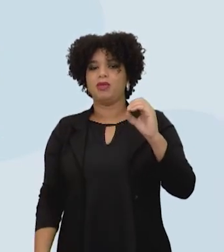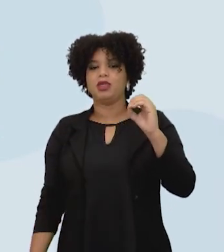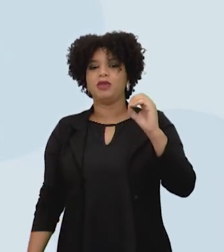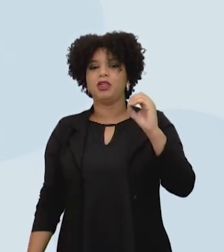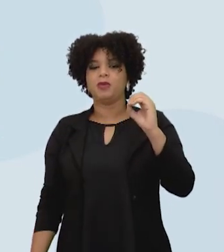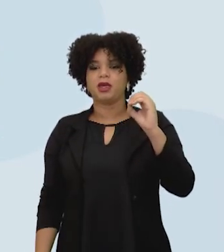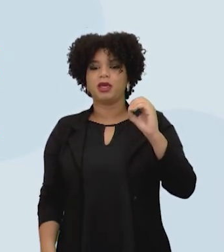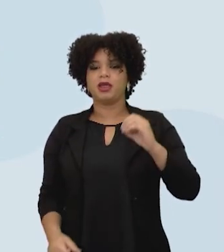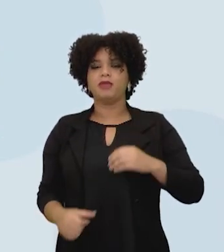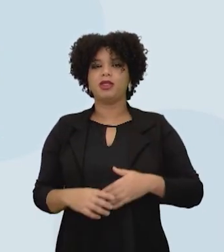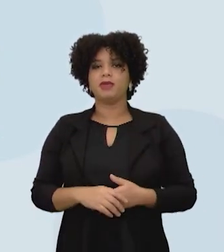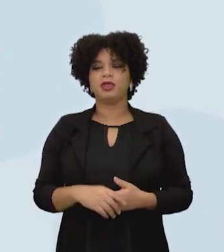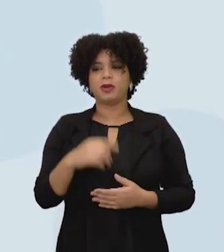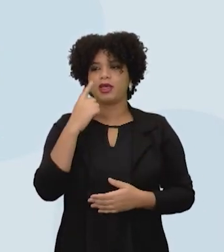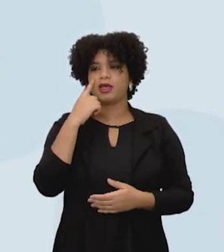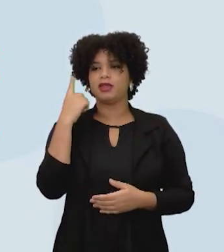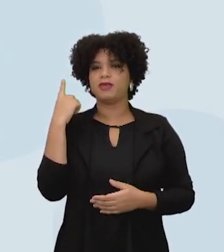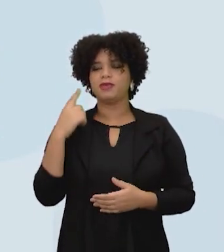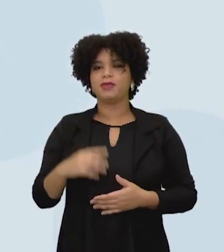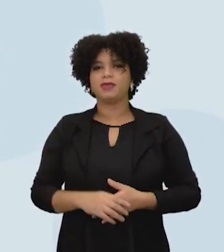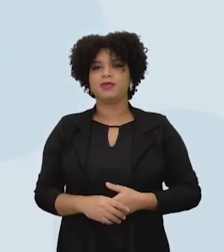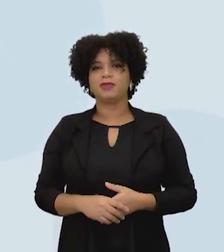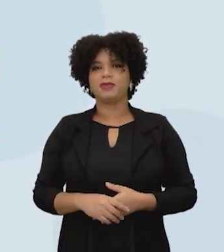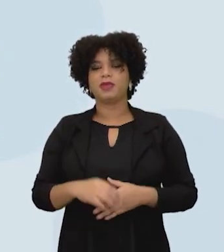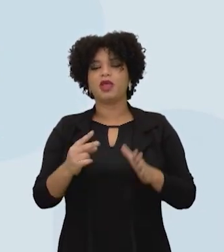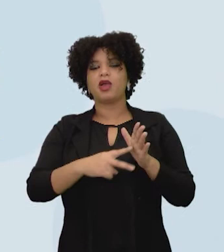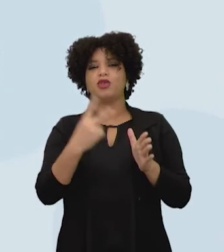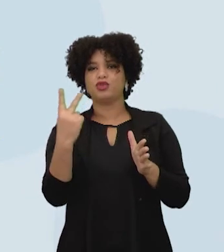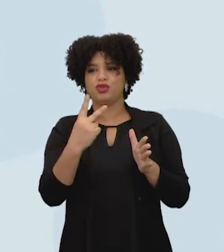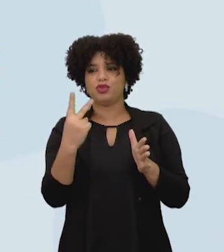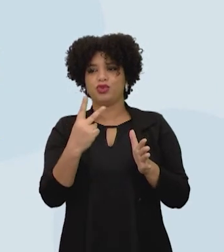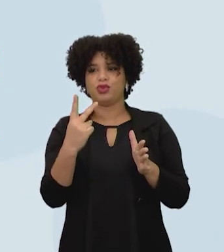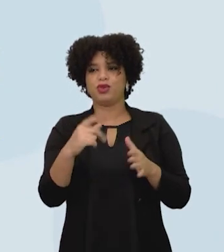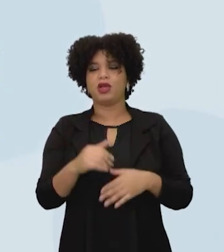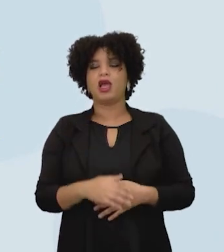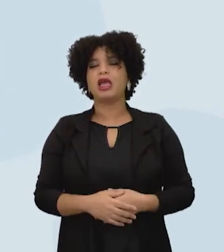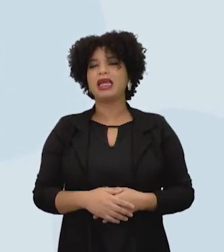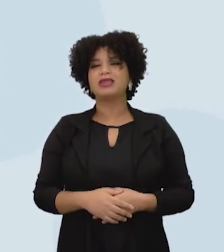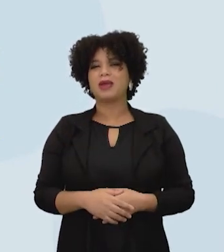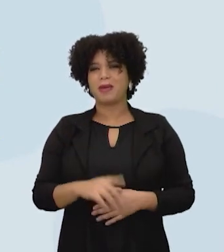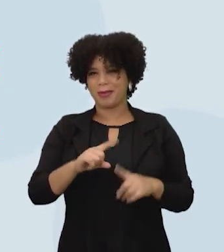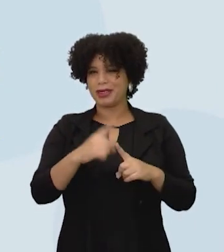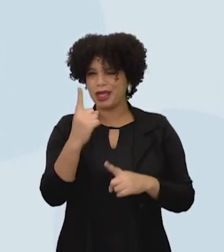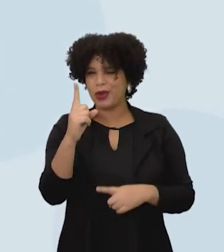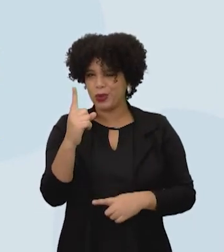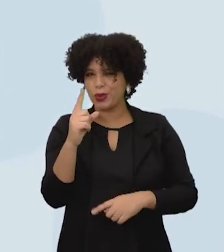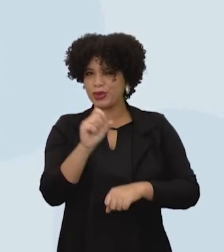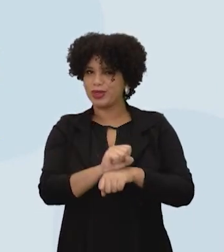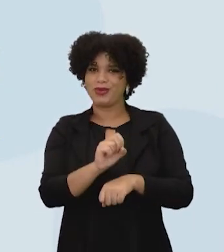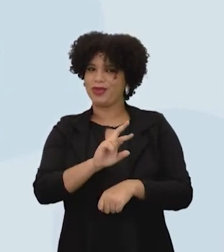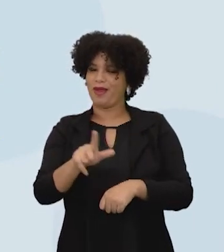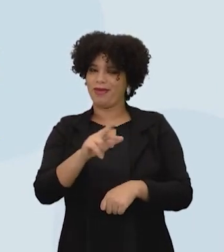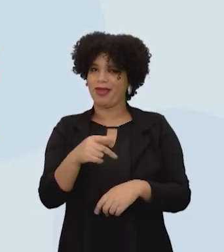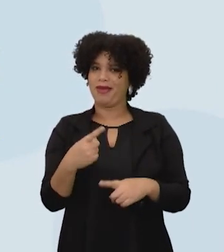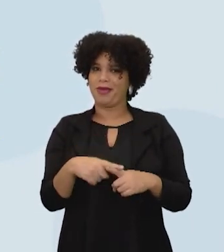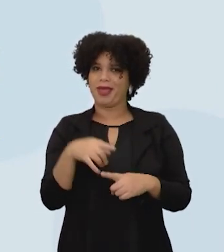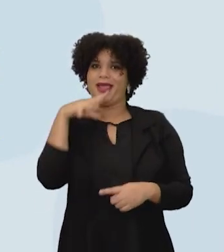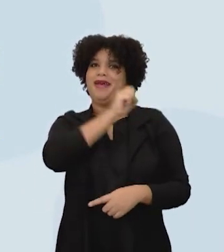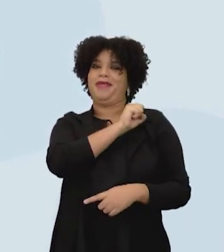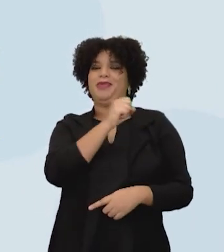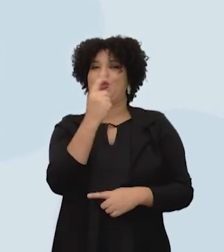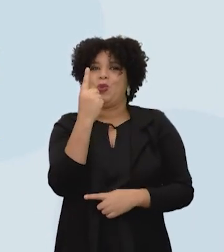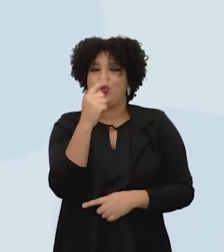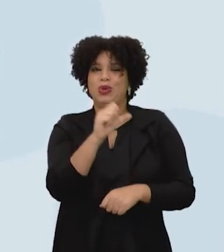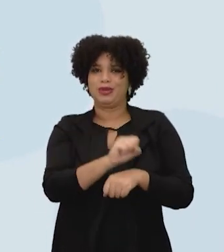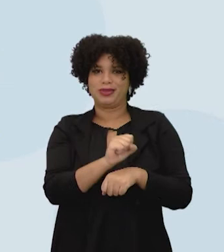de tempo, né? É o momento. Então pede um segundo, que normalmente não é um segundo, né? Na verdade, nunca é um segundo. Nunca é um segundo. Eu falo assim, me espera um